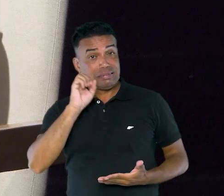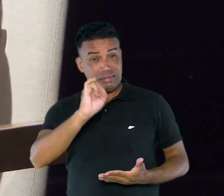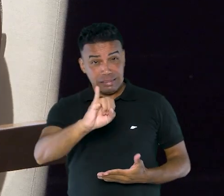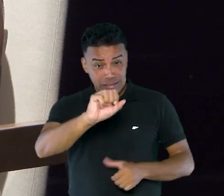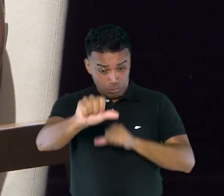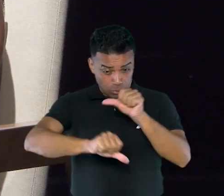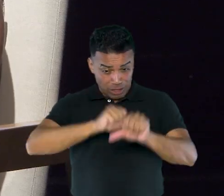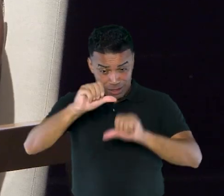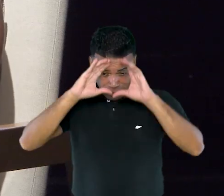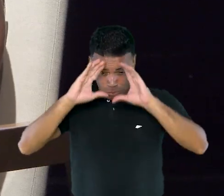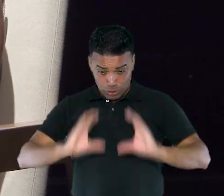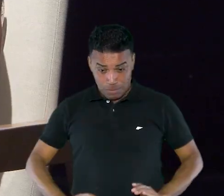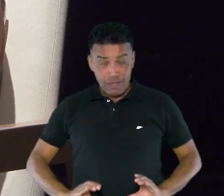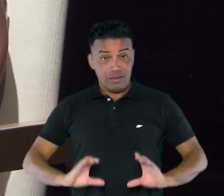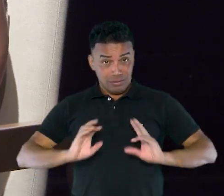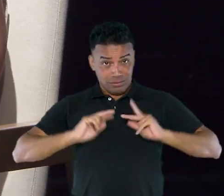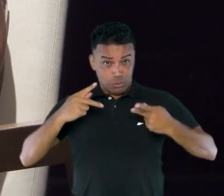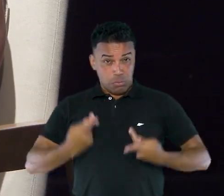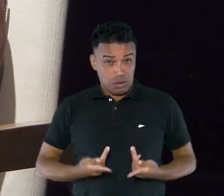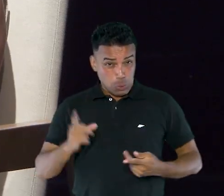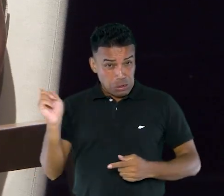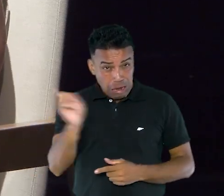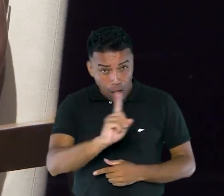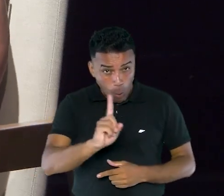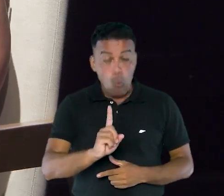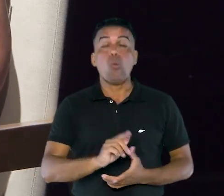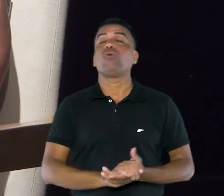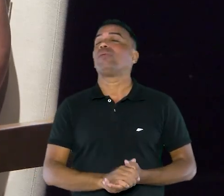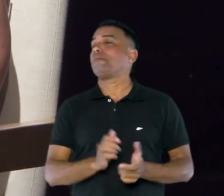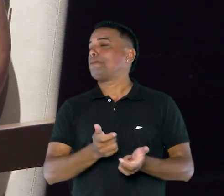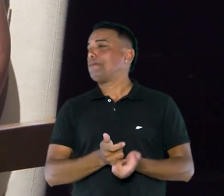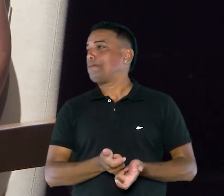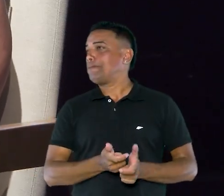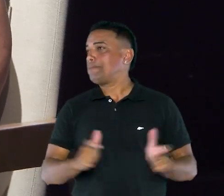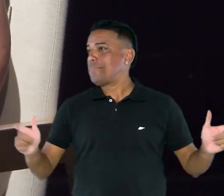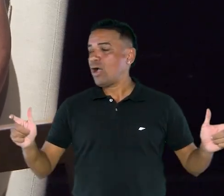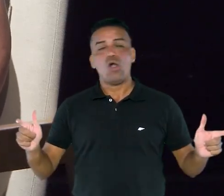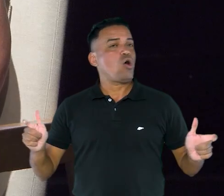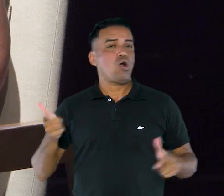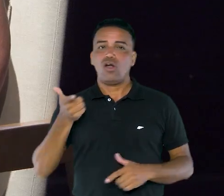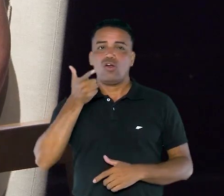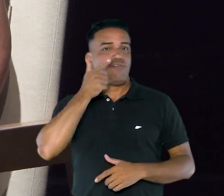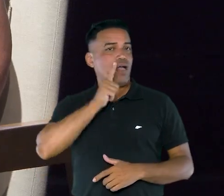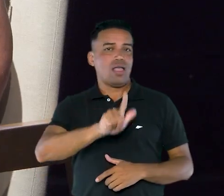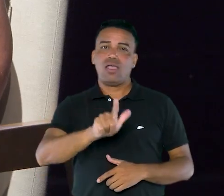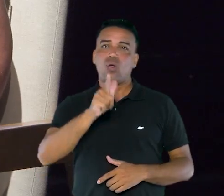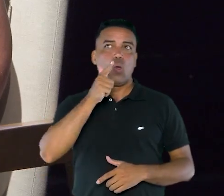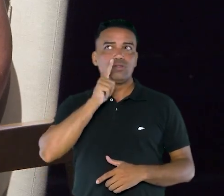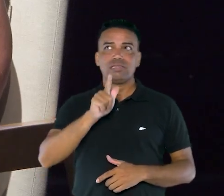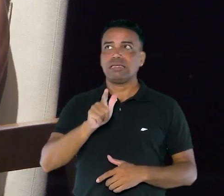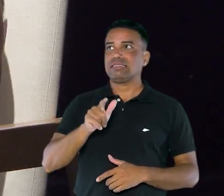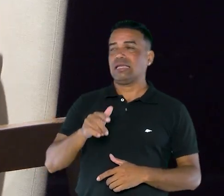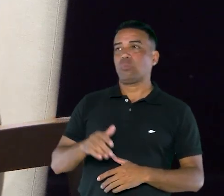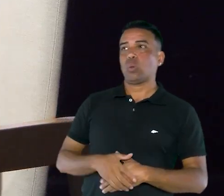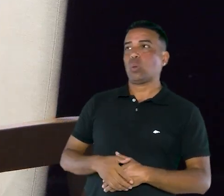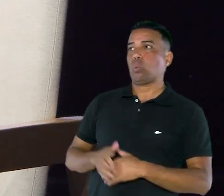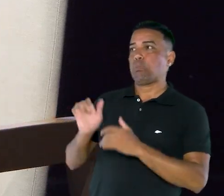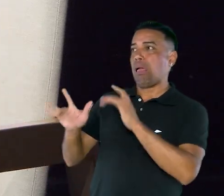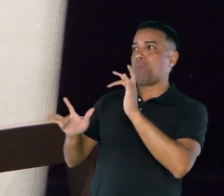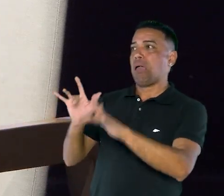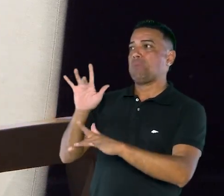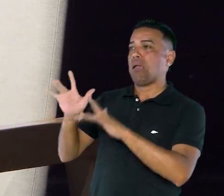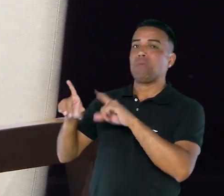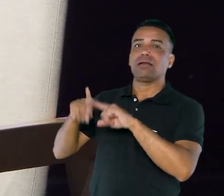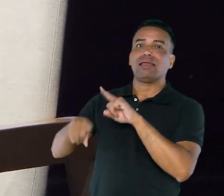se não houver uma transformação assim, não adianta. A maior parte das pessoas elas não conseguem desapegar porque elas não têm nem do